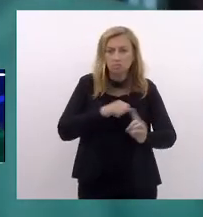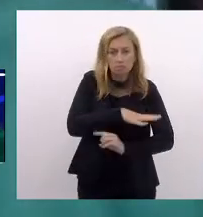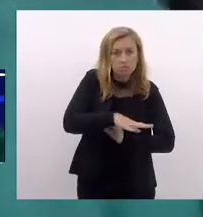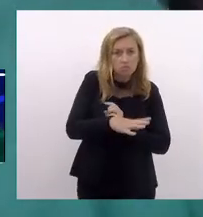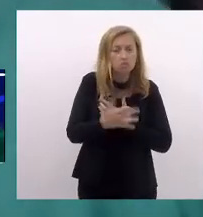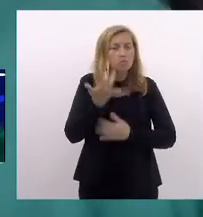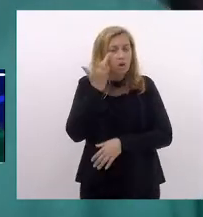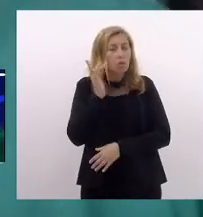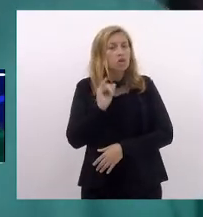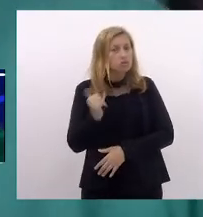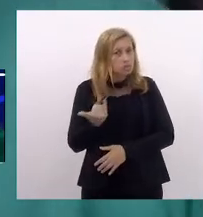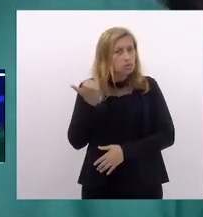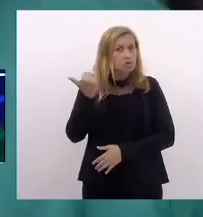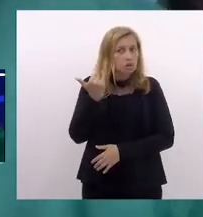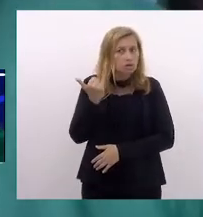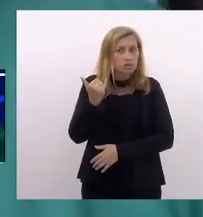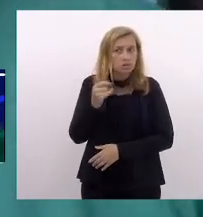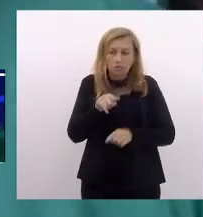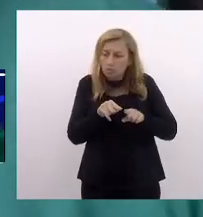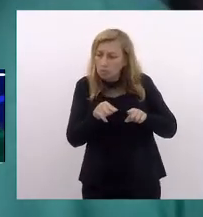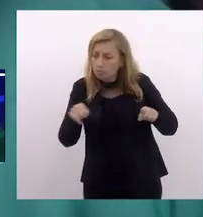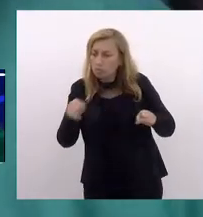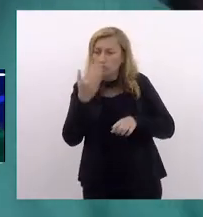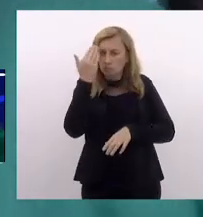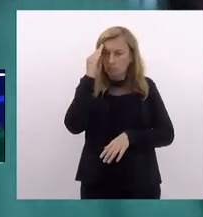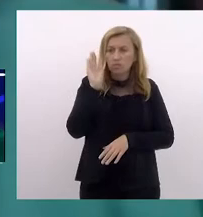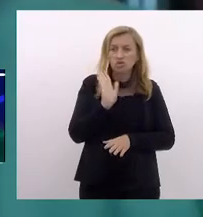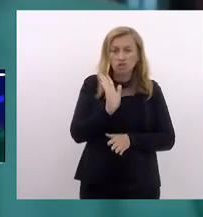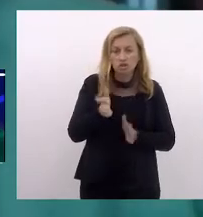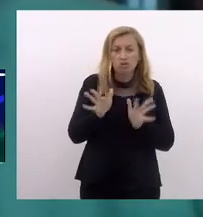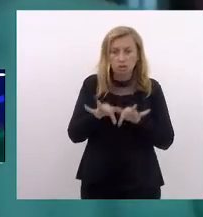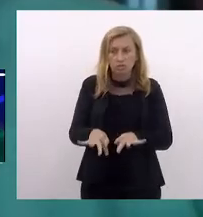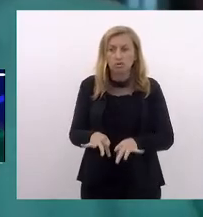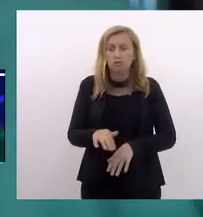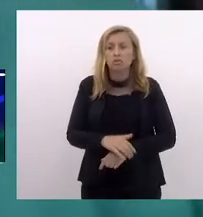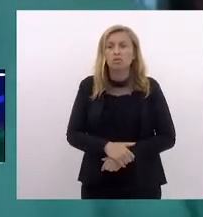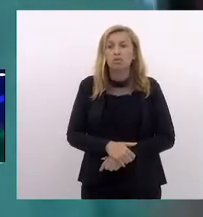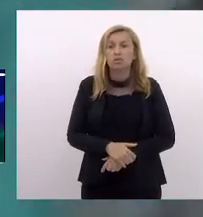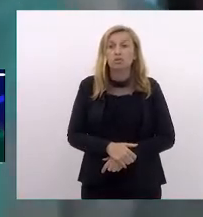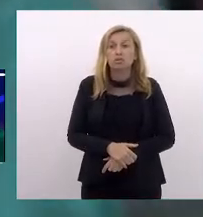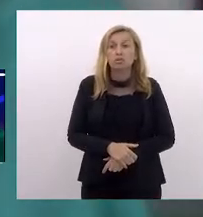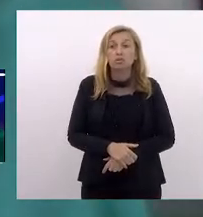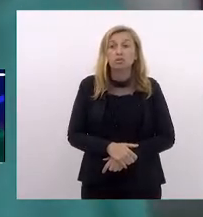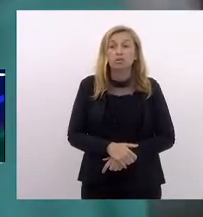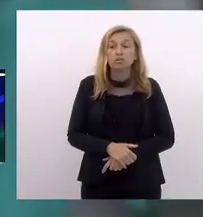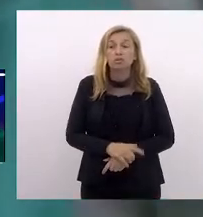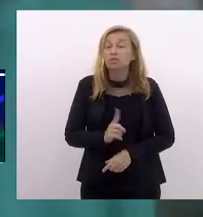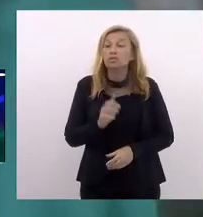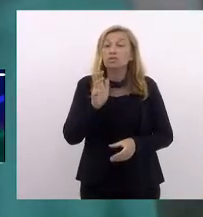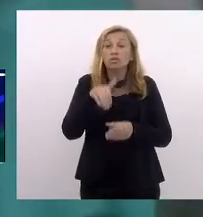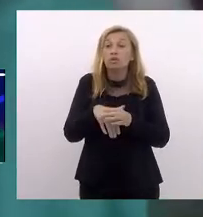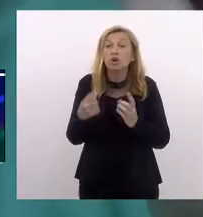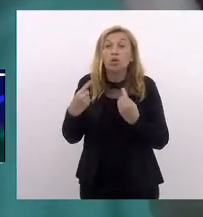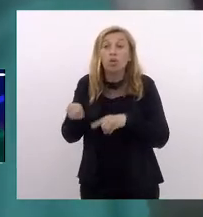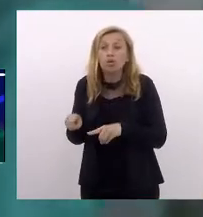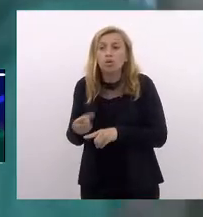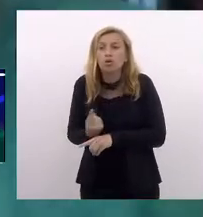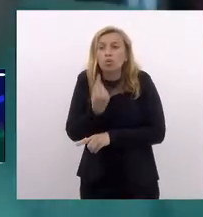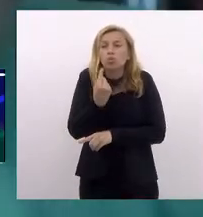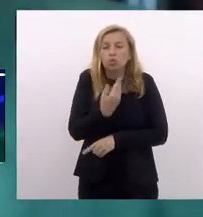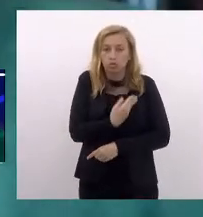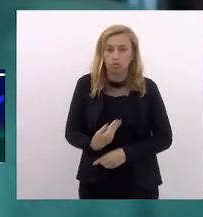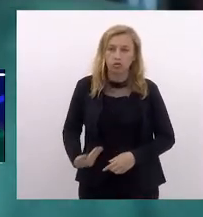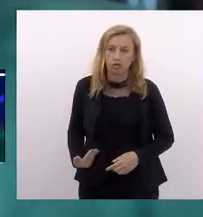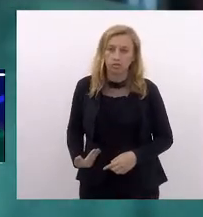eu acho importante nessa linha de raciocínio já encerro aqui antes não tá voltando contra um